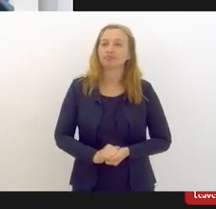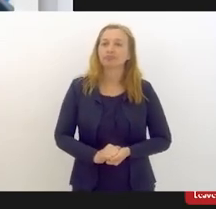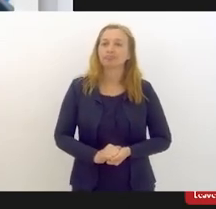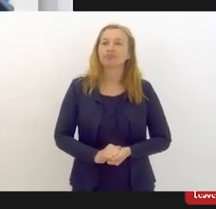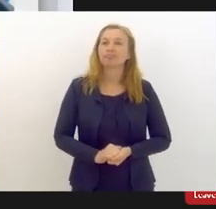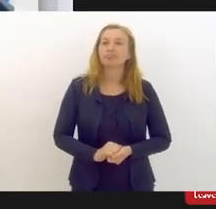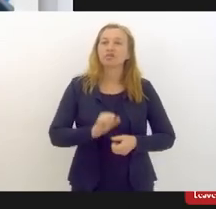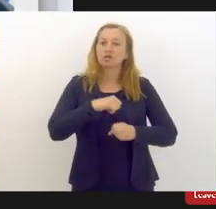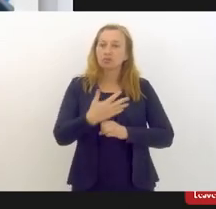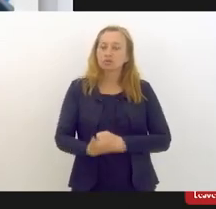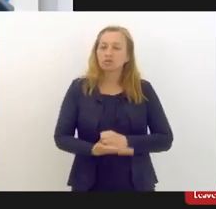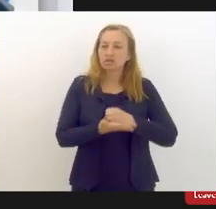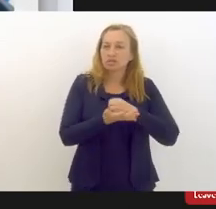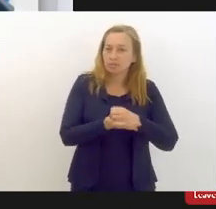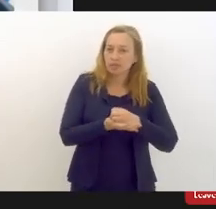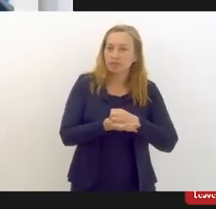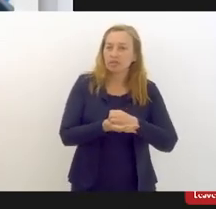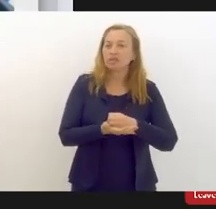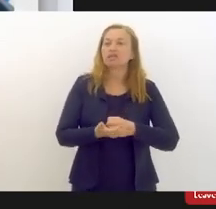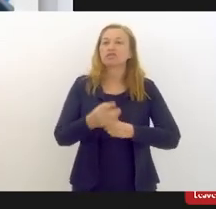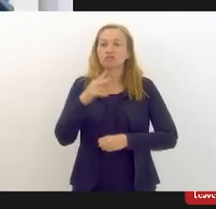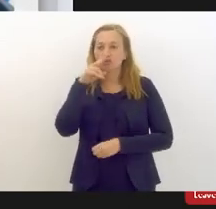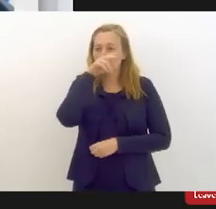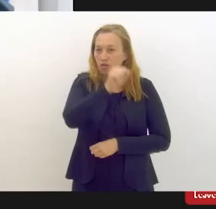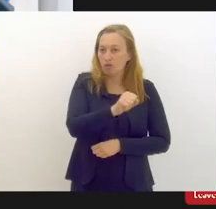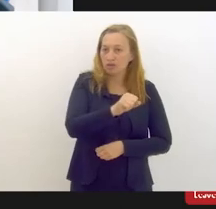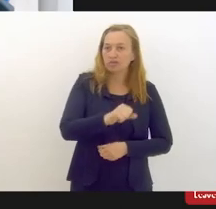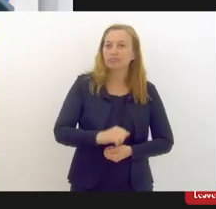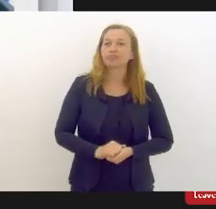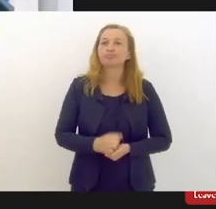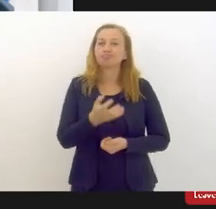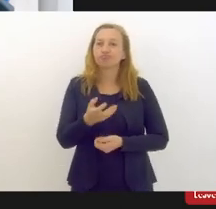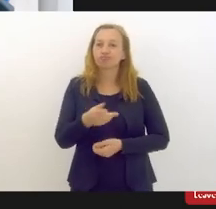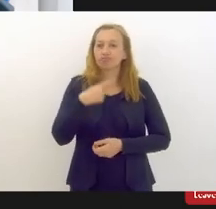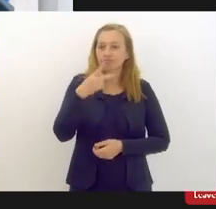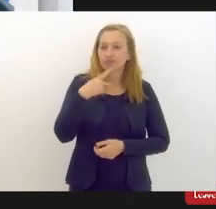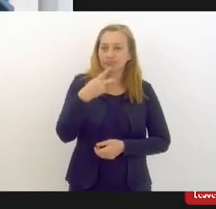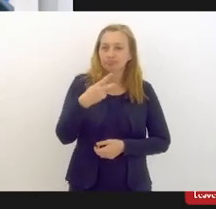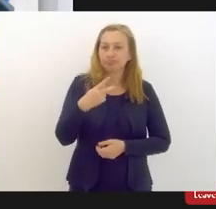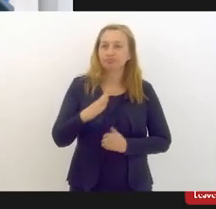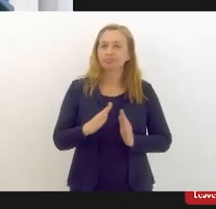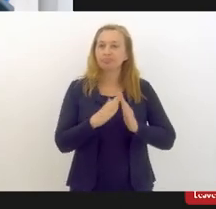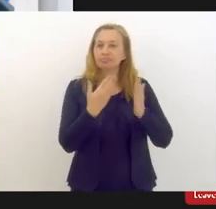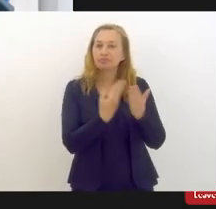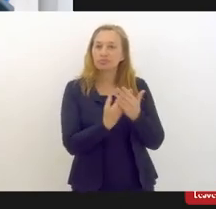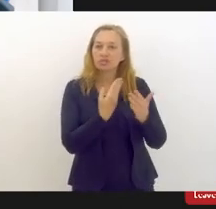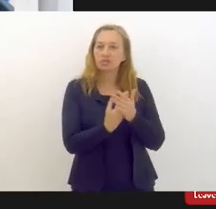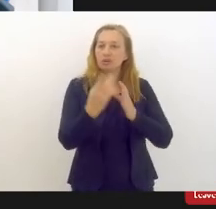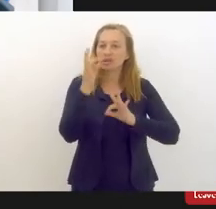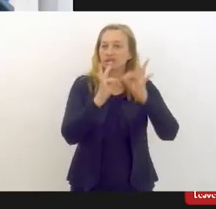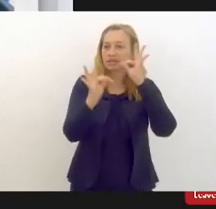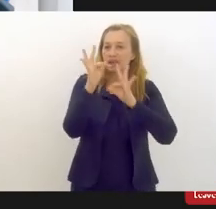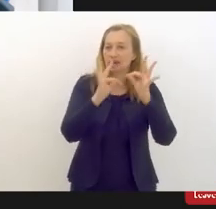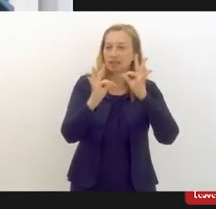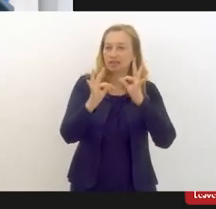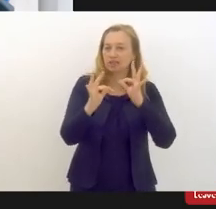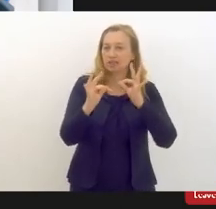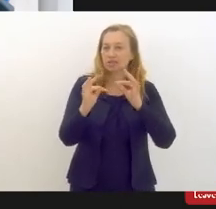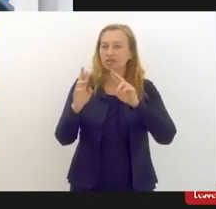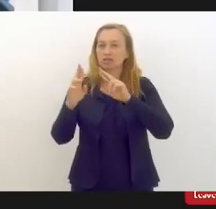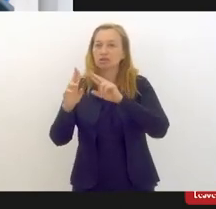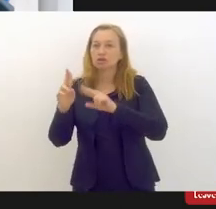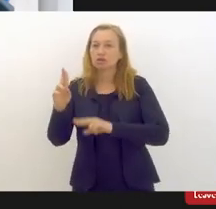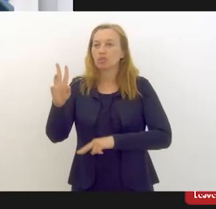As ETECs com um forte eixo de sustentabilidade, aí eu queria ressaltar que a parceria com a UERJ tem dado